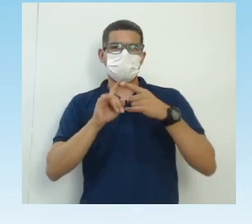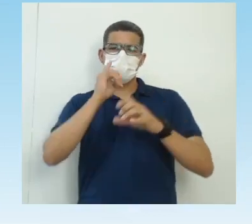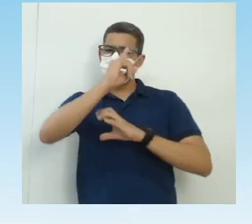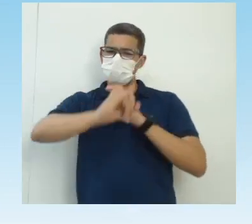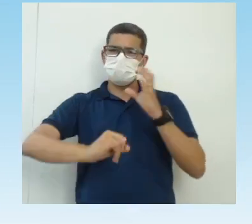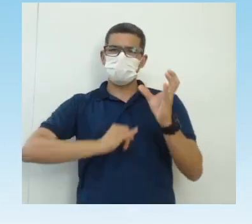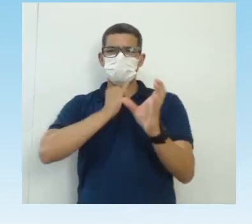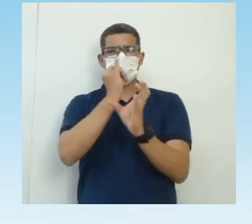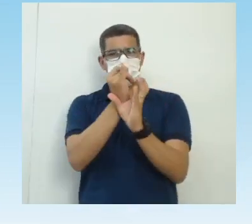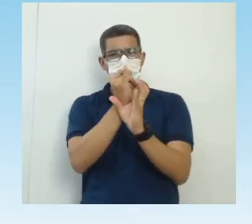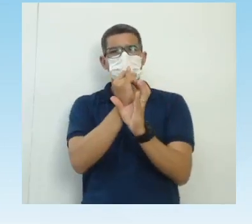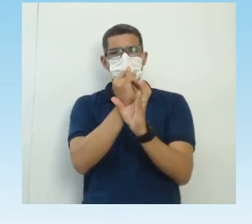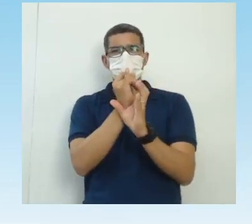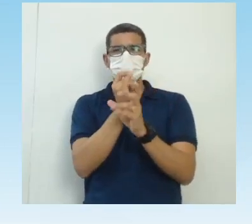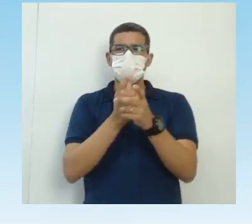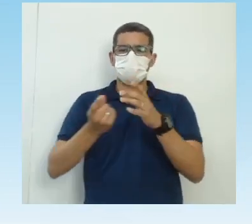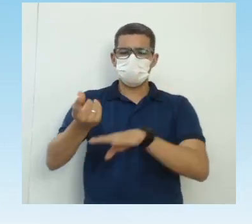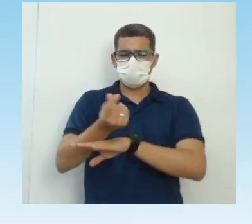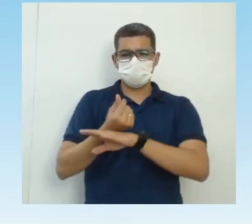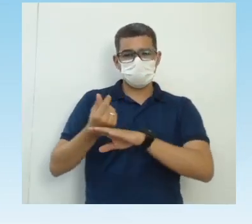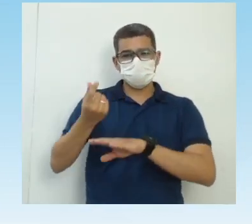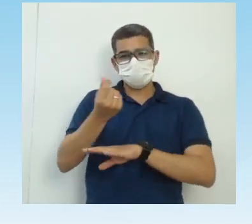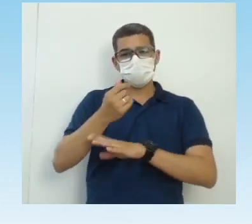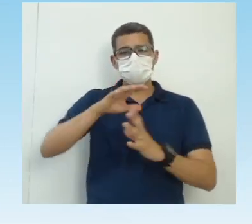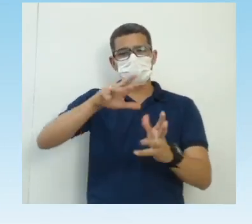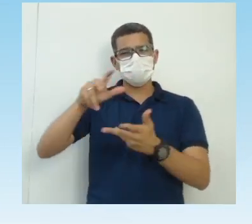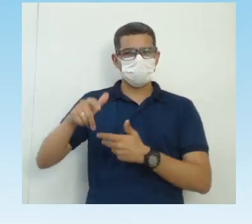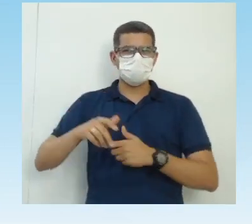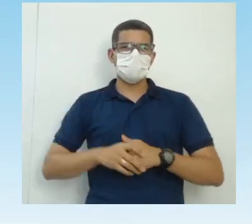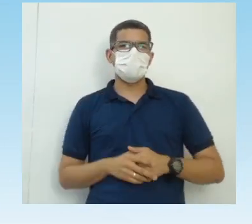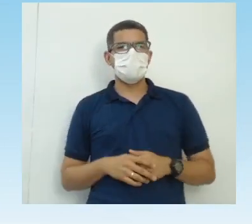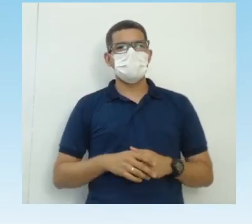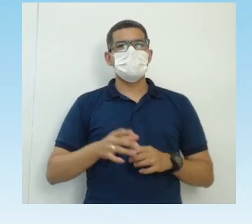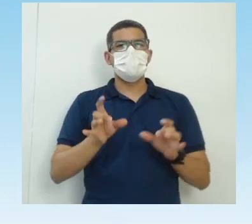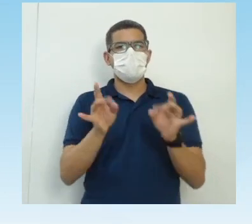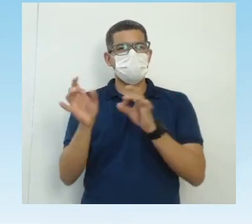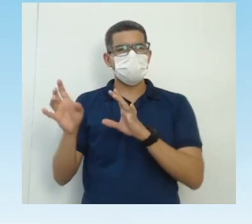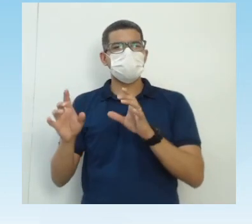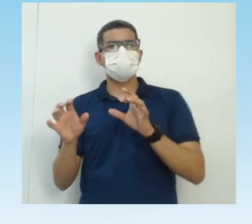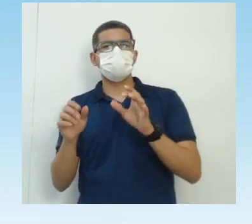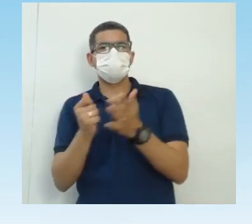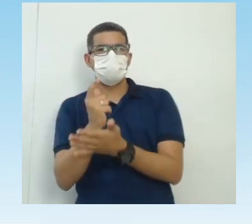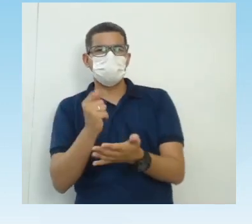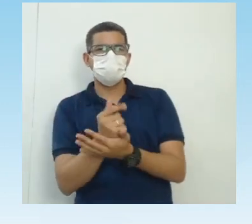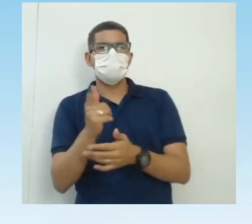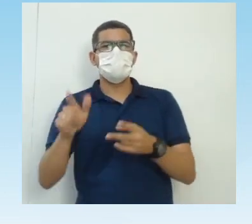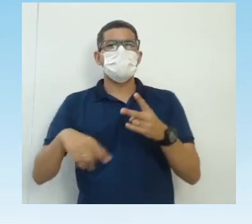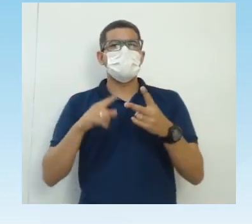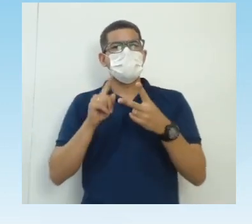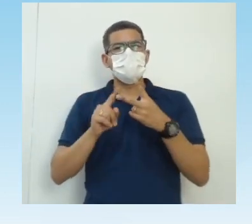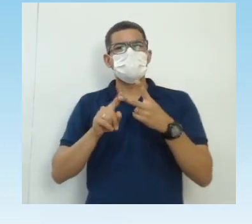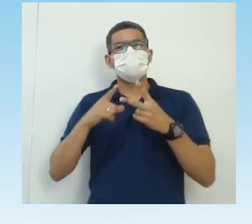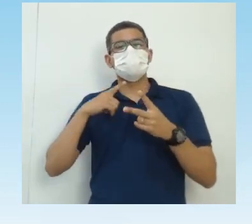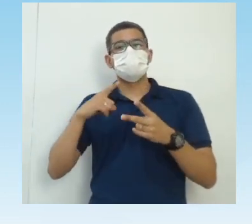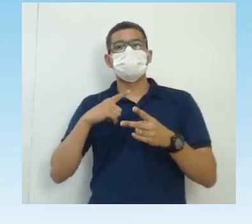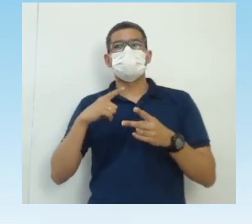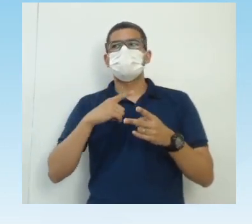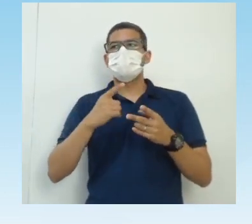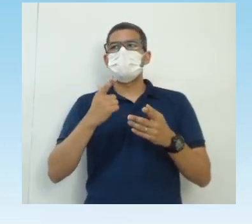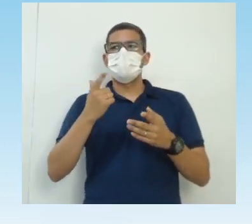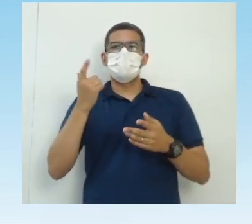a internalização do mercado financeiro. Na letra B, o relativo custo-benefício da compra no